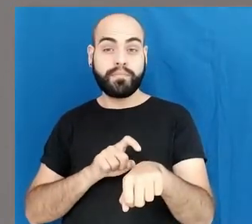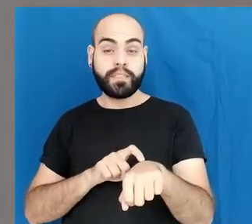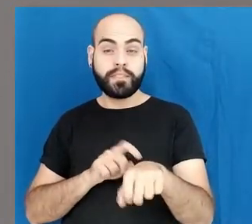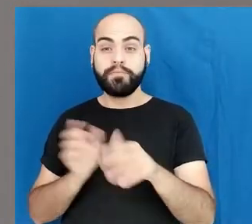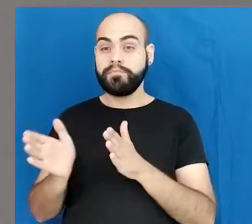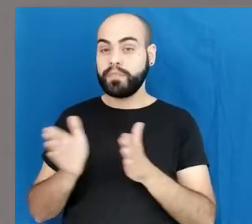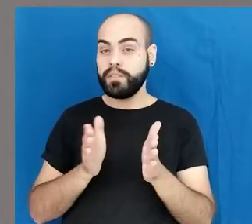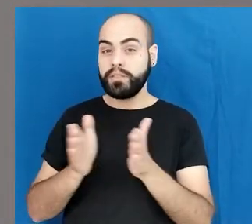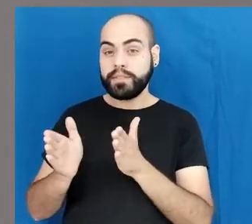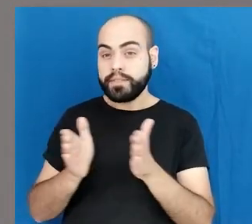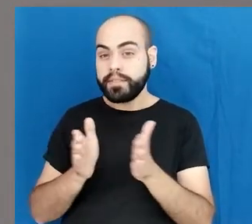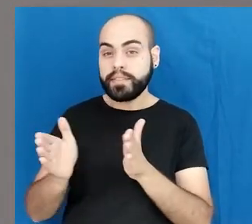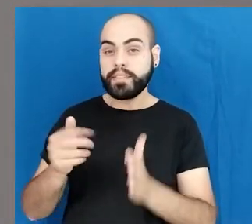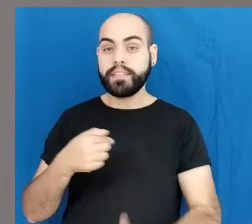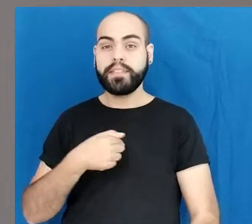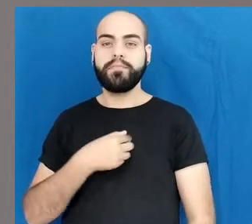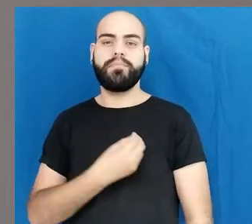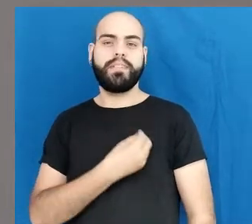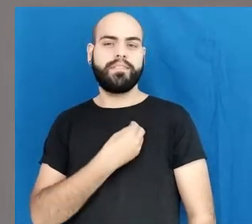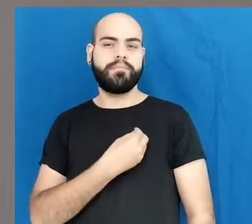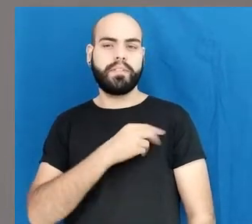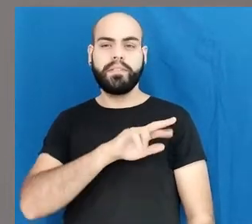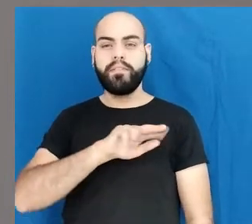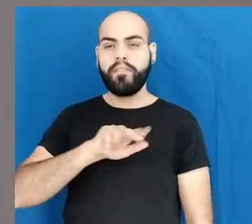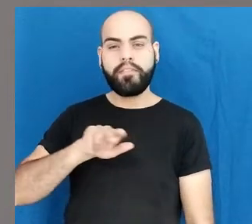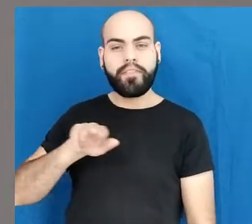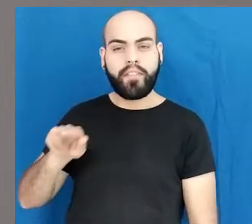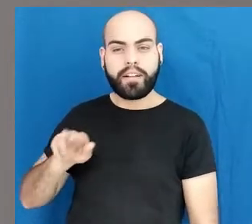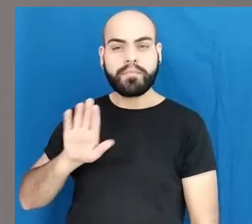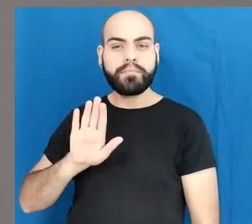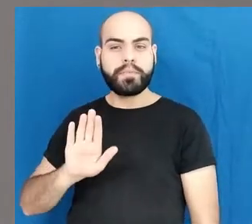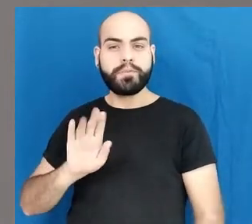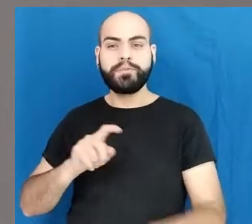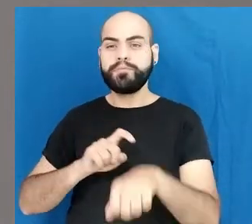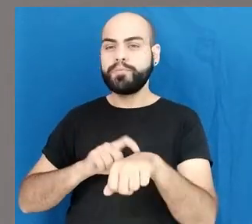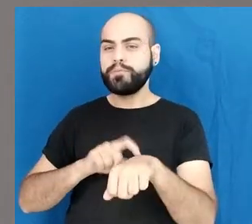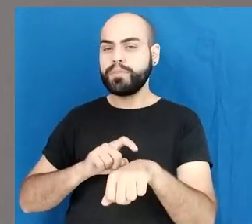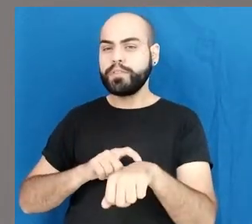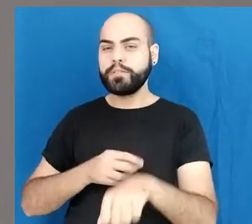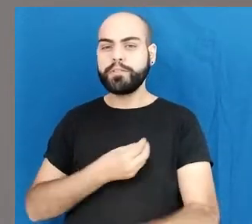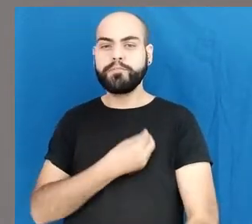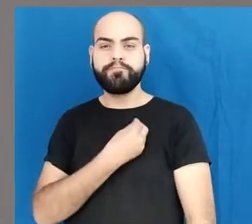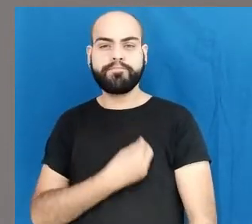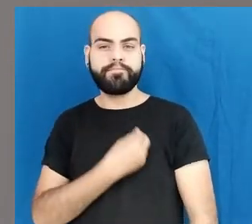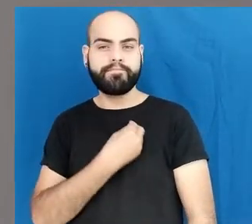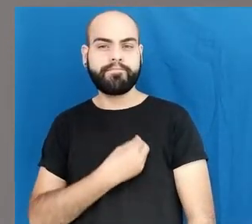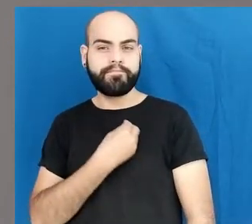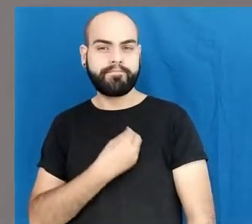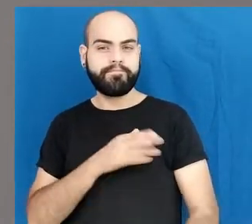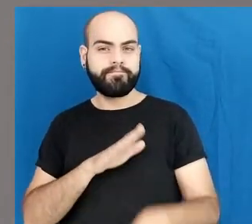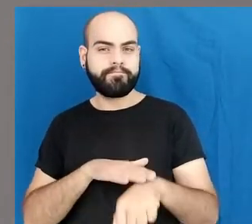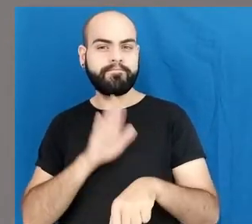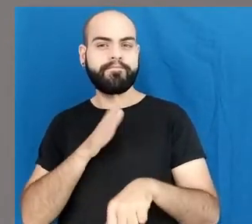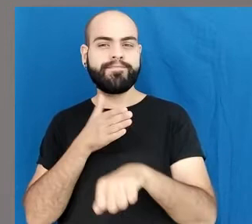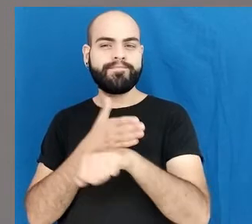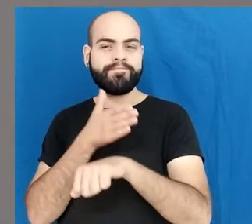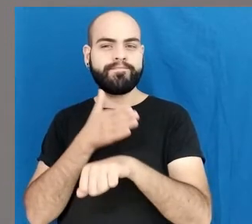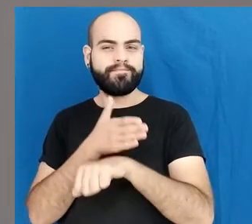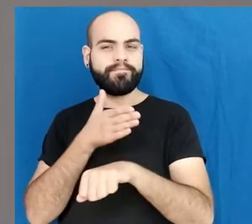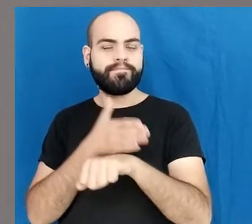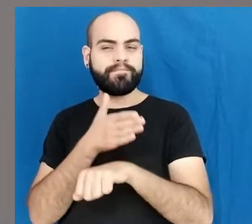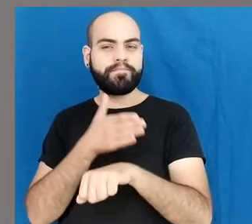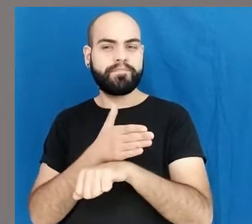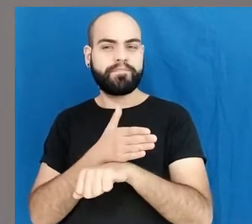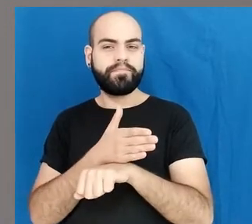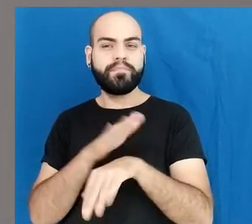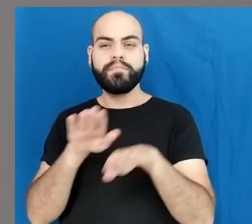capítulos, eu participei de vários momentos dessa história, né, da Casa do Baile, mas um dos capítulos em que talvez eu tenha participado com